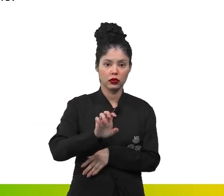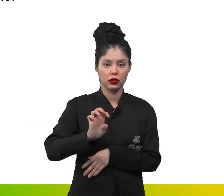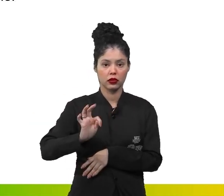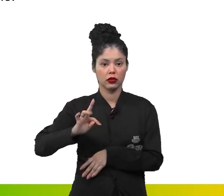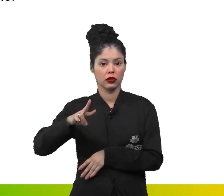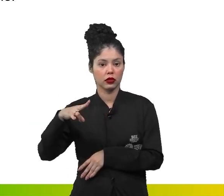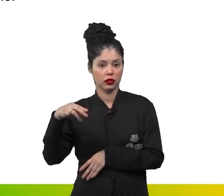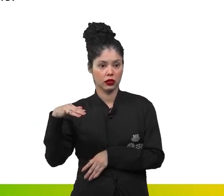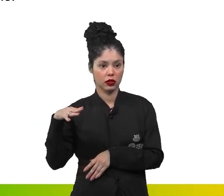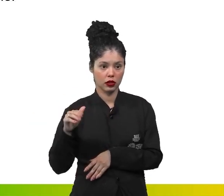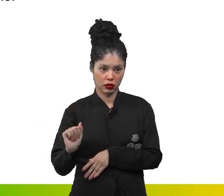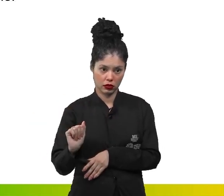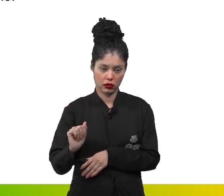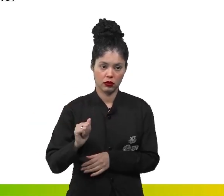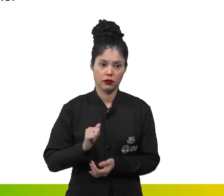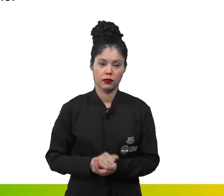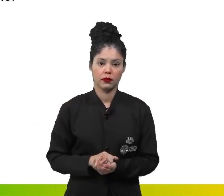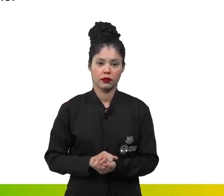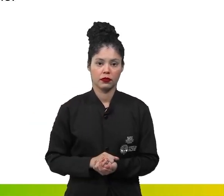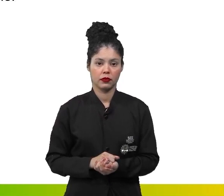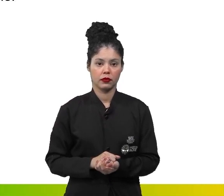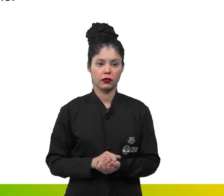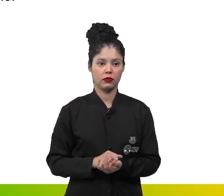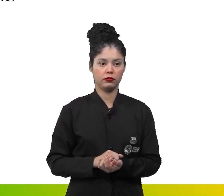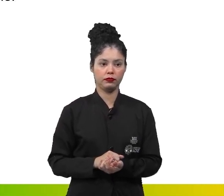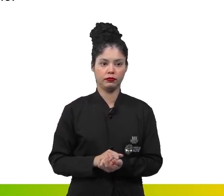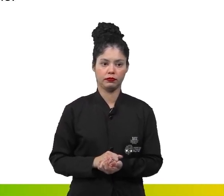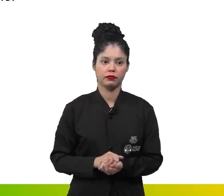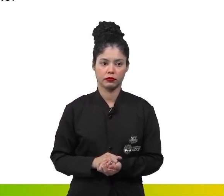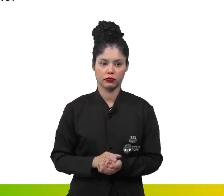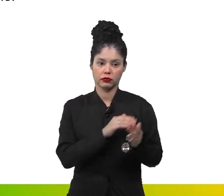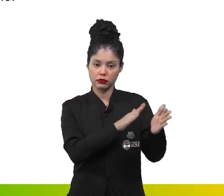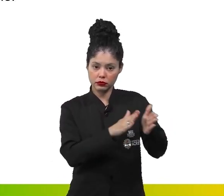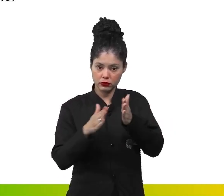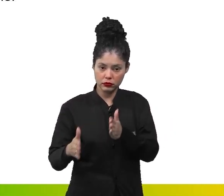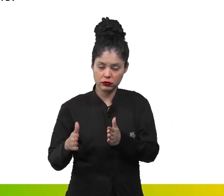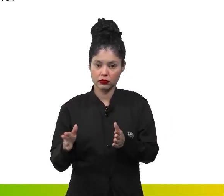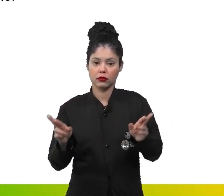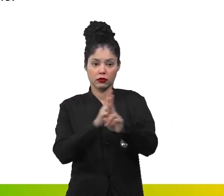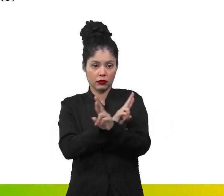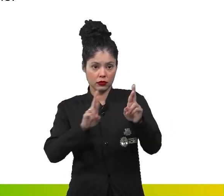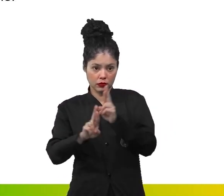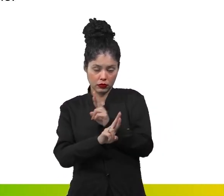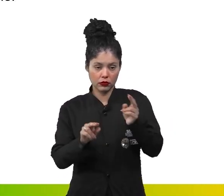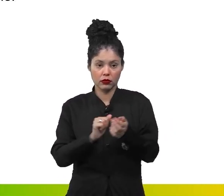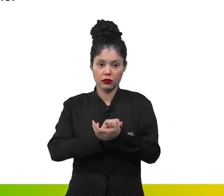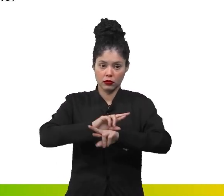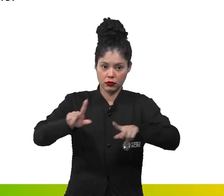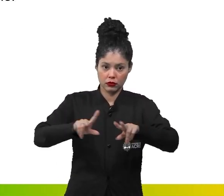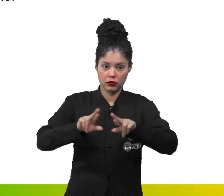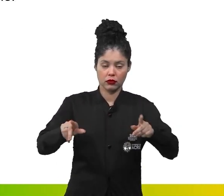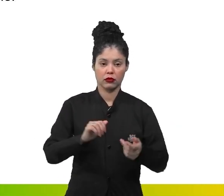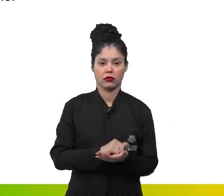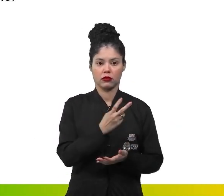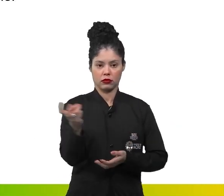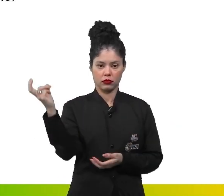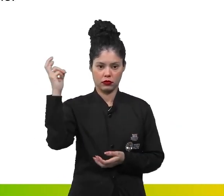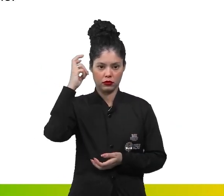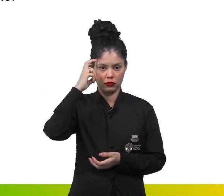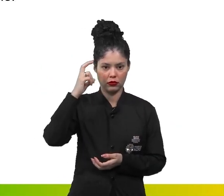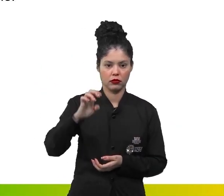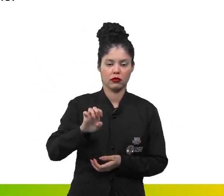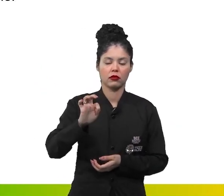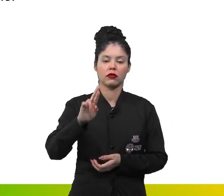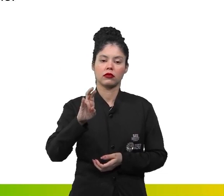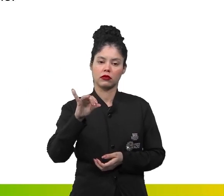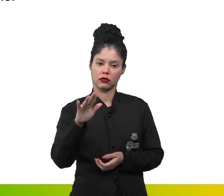surge enquanto uma nova etnia, a partir da relação estabelecida entre